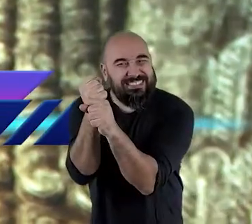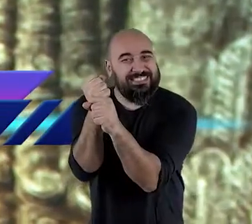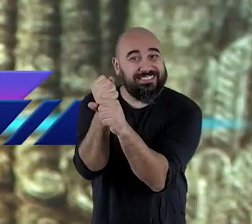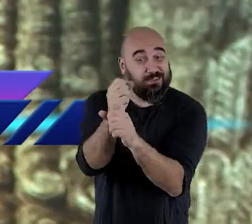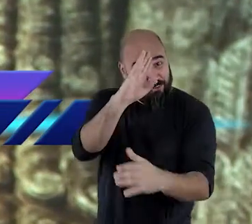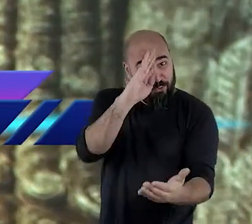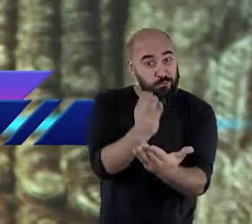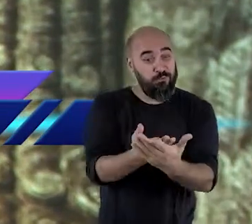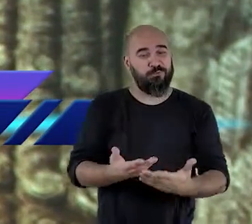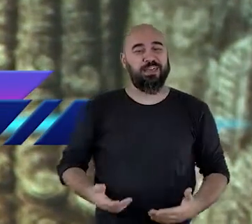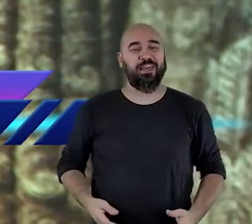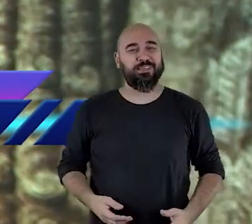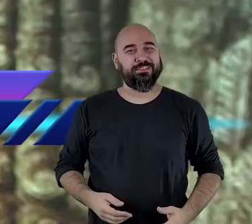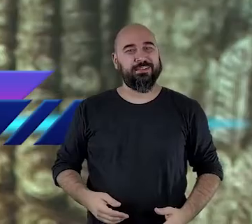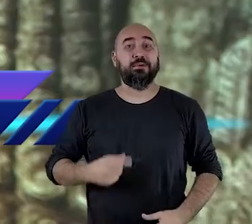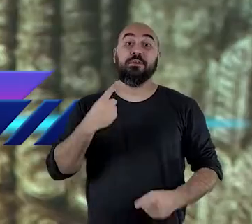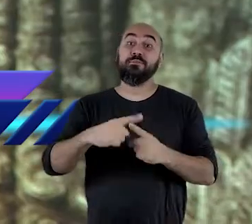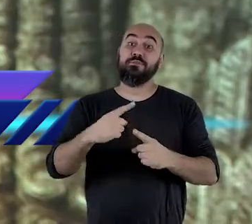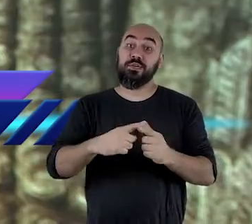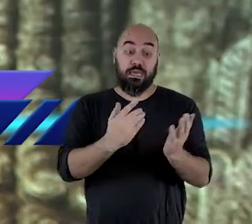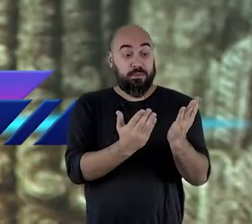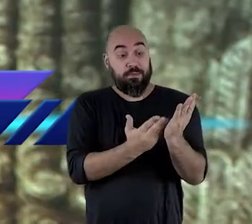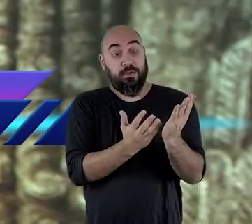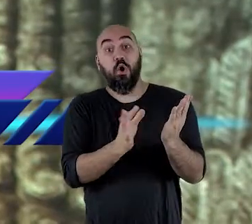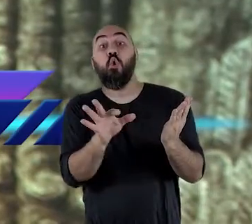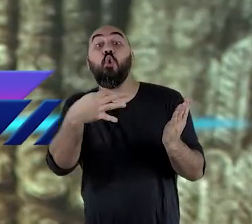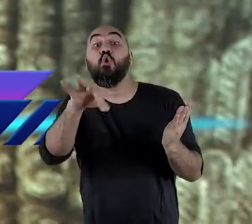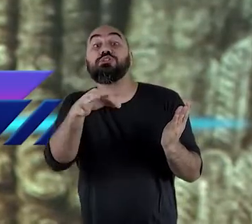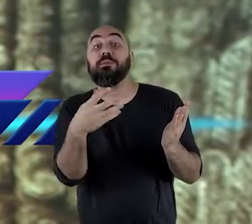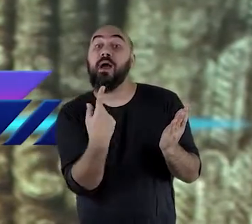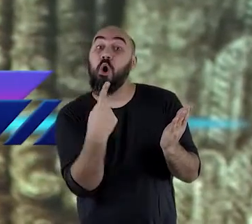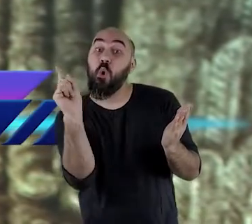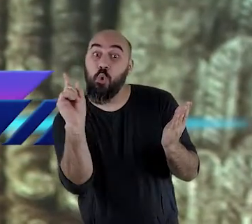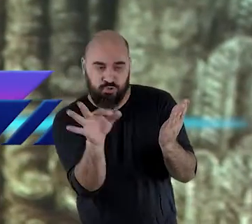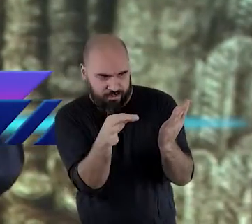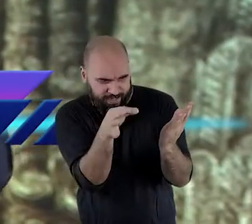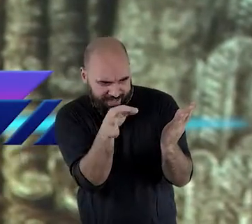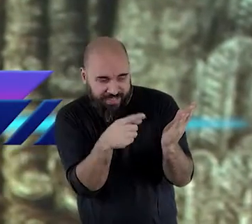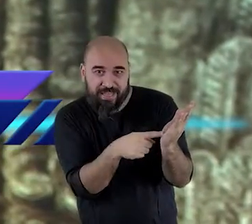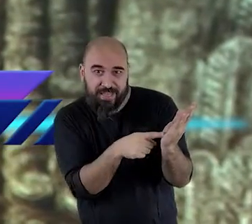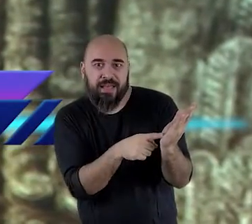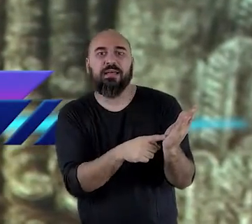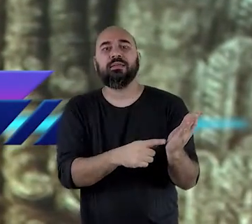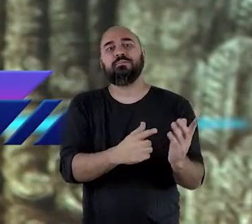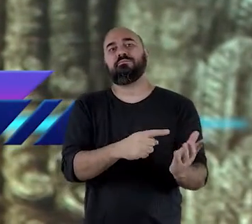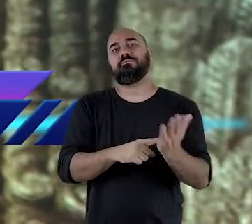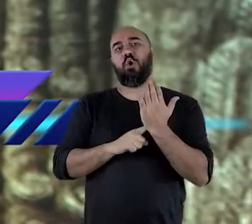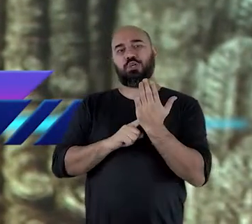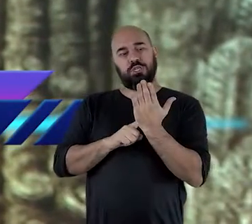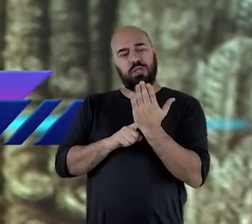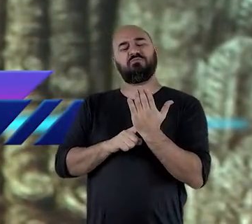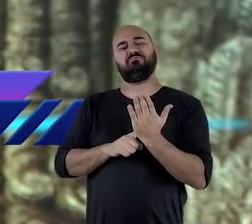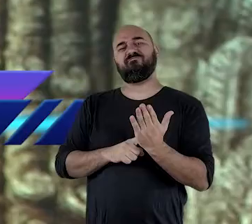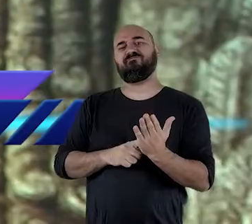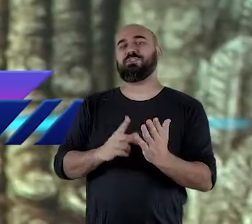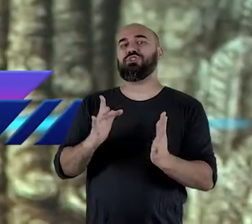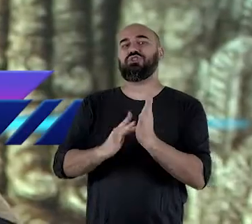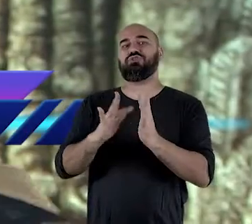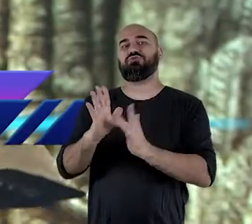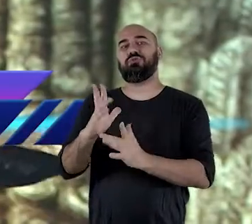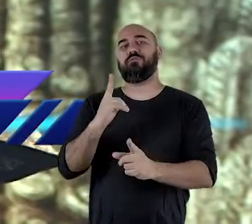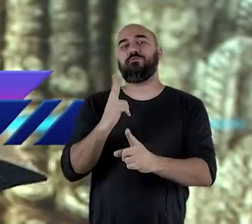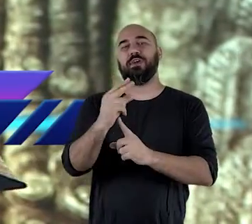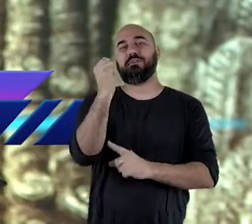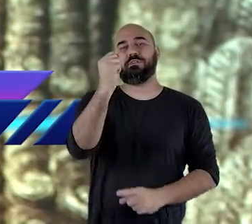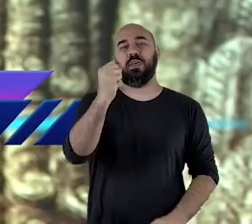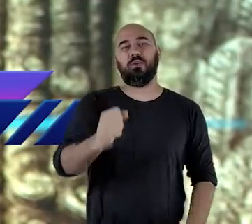confiante, porque a última página da Bíblia nos garante que o bem vence o mal, que